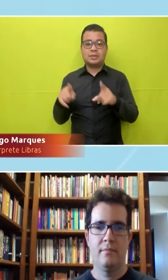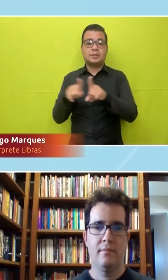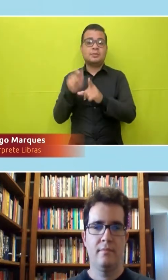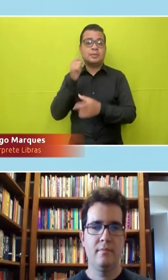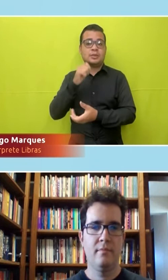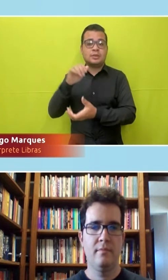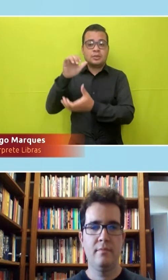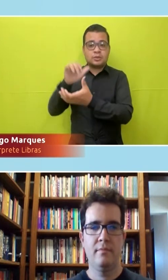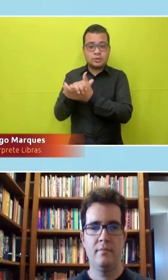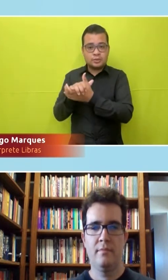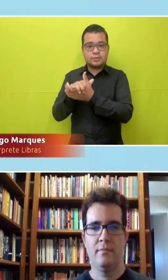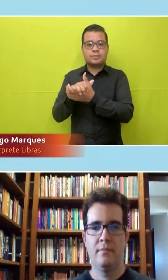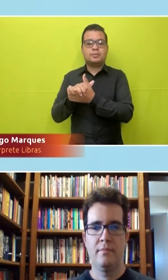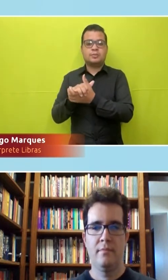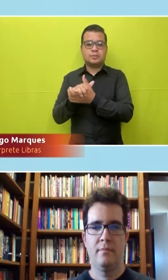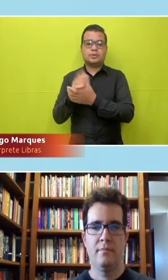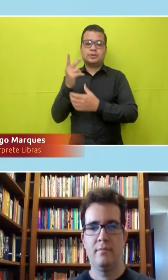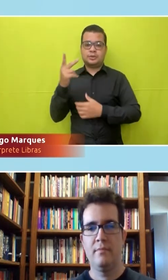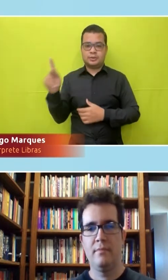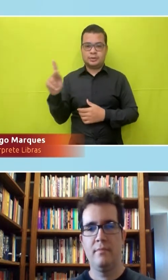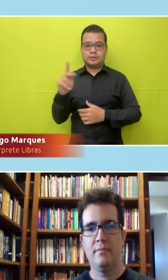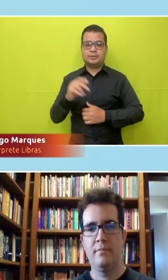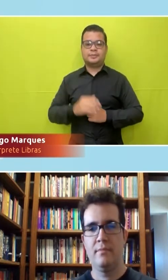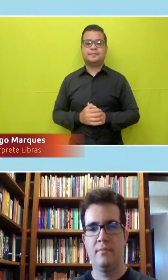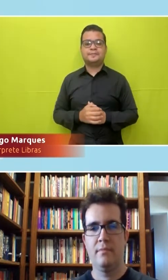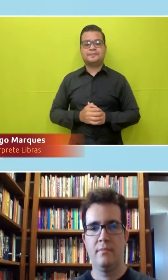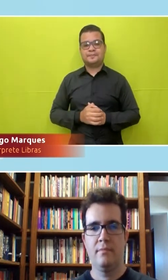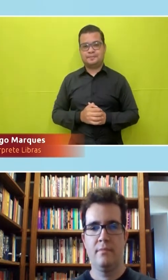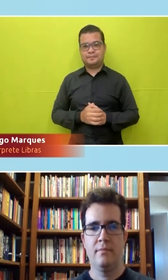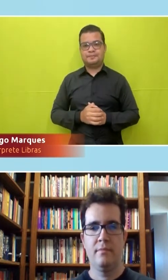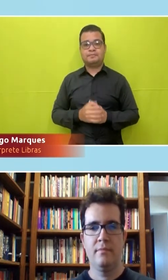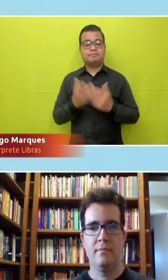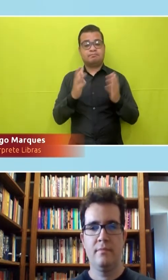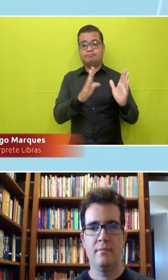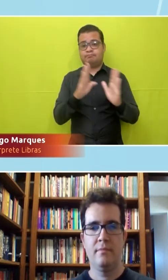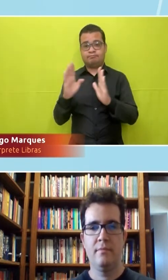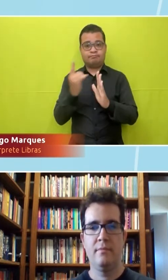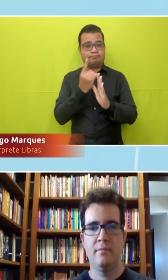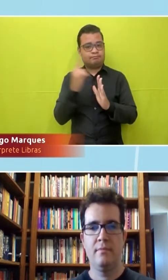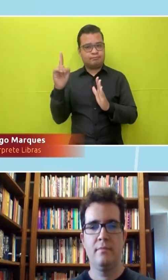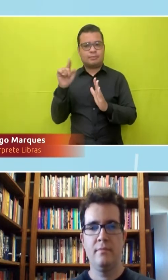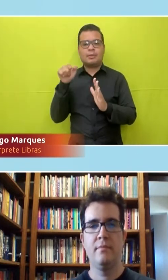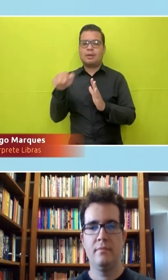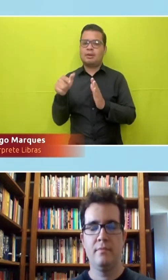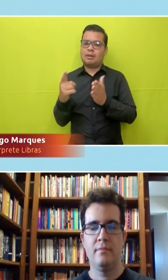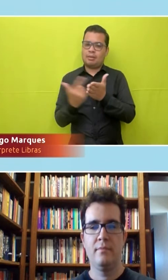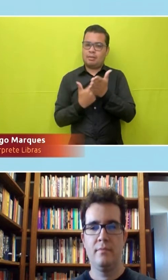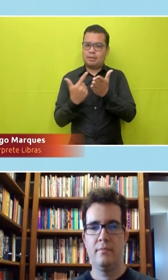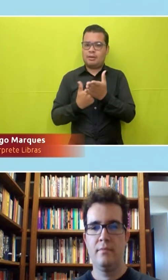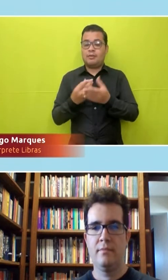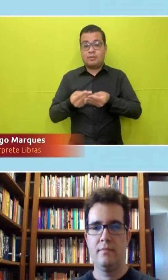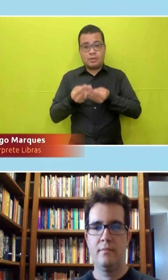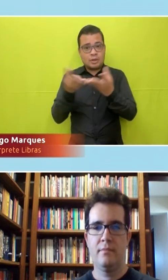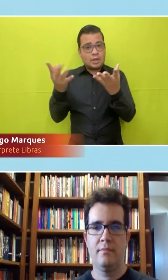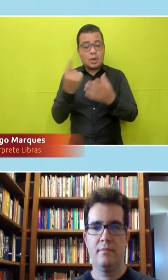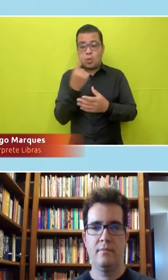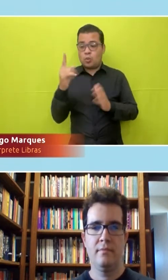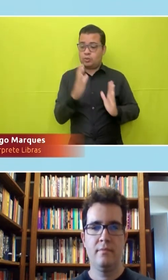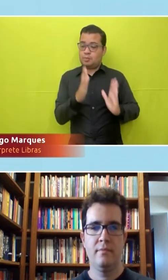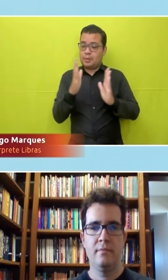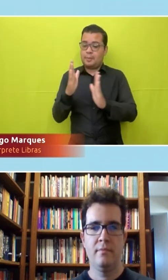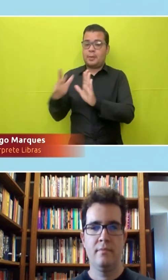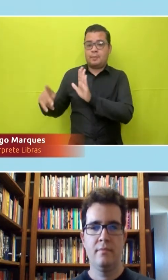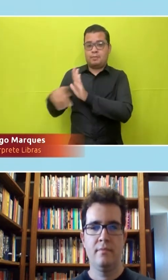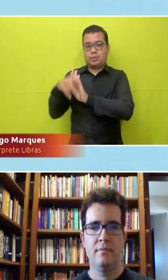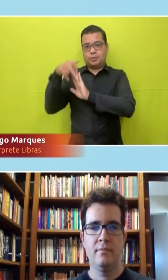Adérito, a Fernanda Marra. E essa é a última parte, né? O lançamento do livro é a última etapa desse projeto,